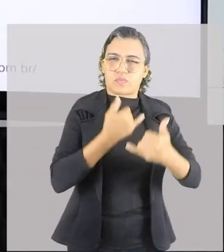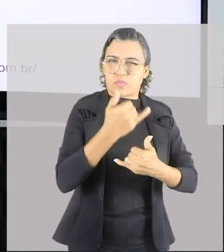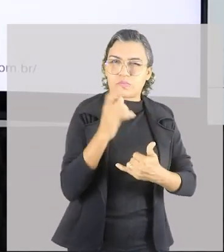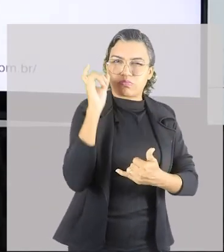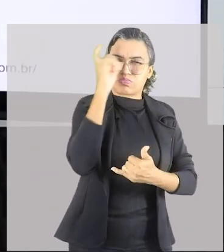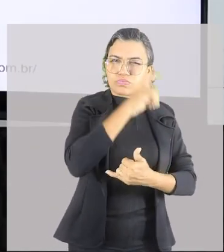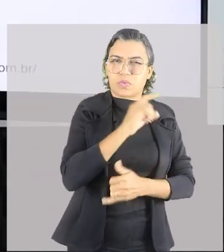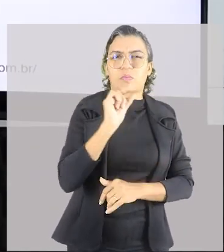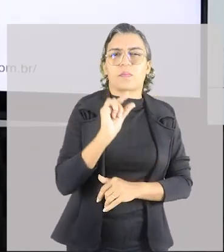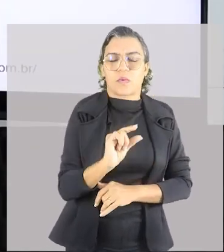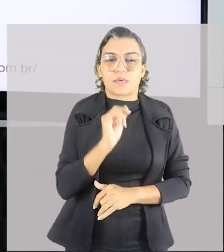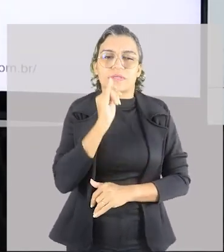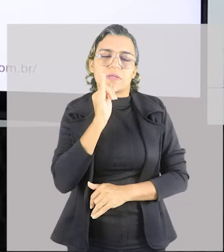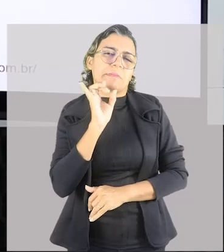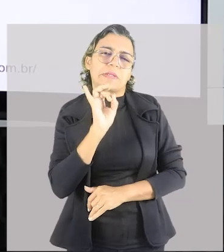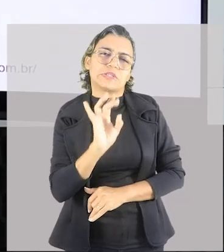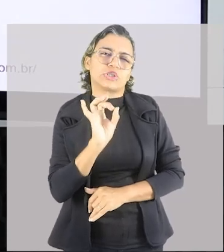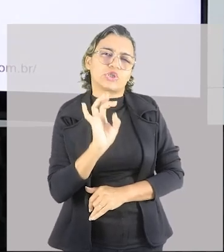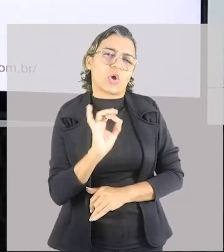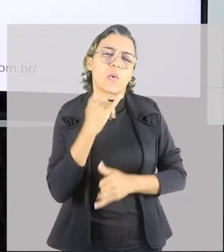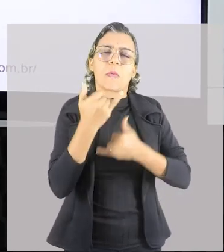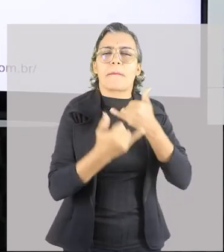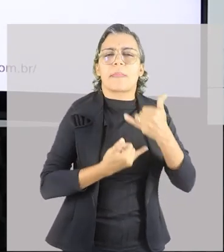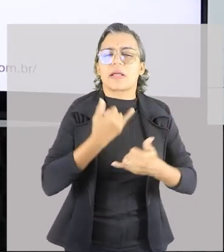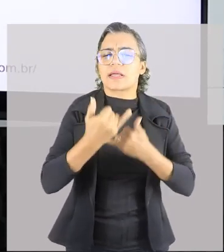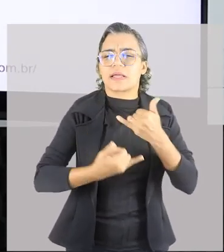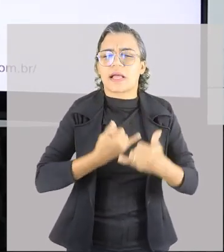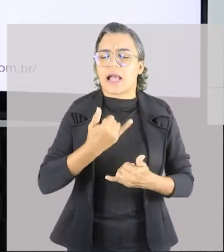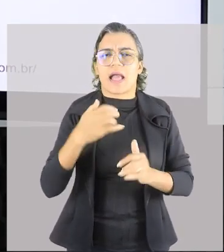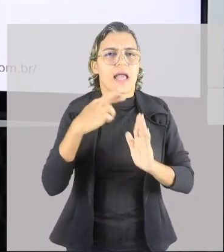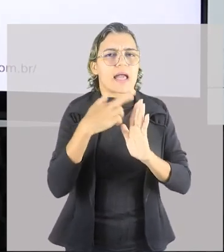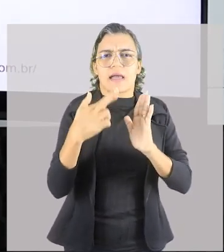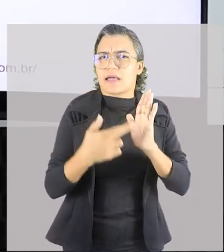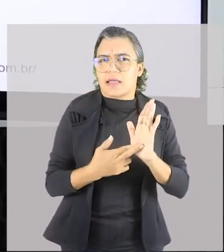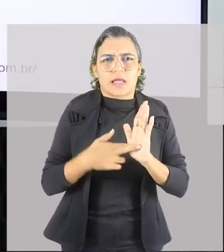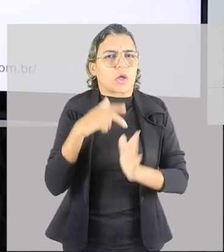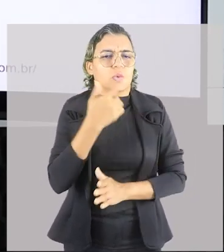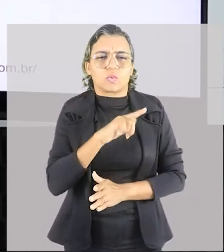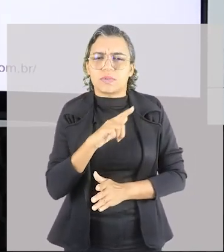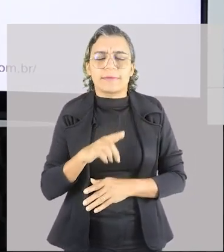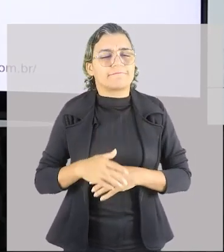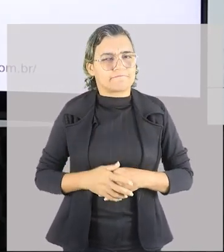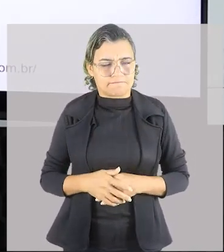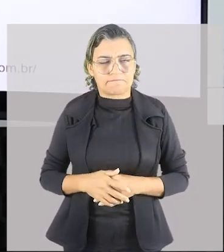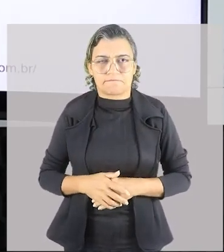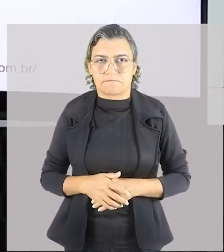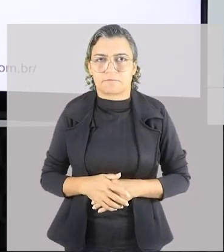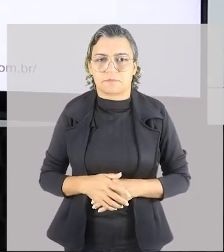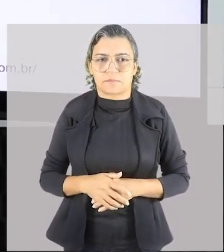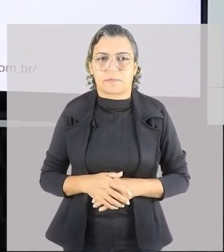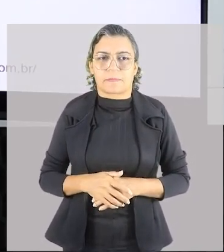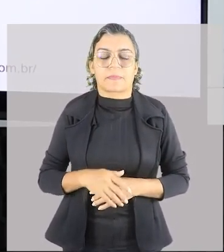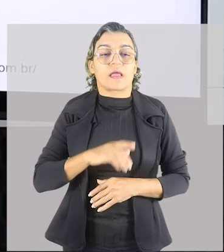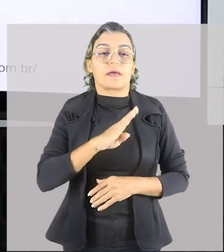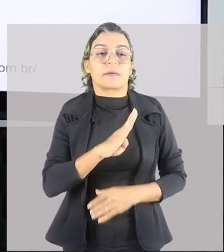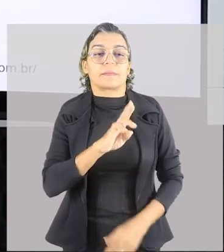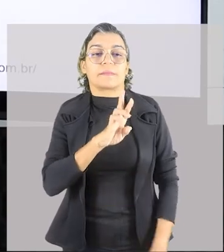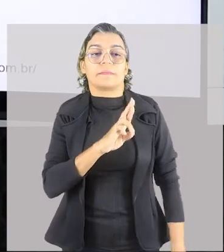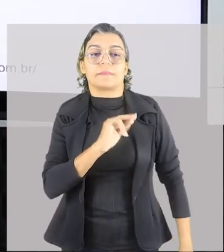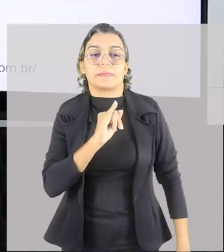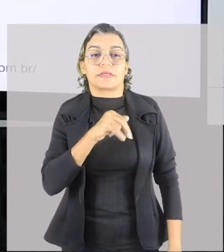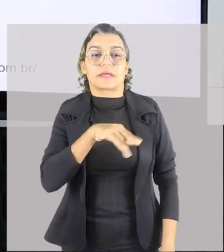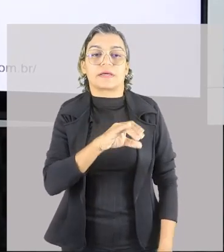apenas de um brinquedo, por exemplo, e elas não vão ter regras inseridas. Na brincadeira não vai ter